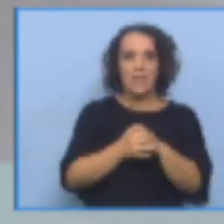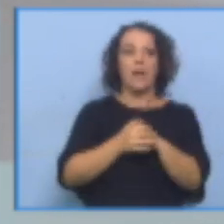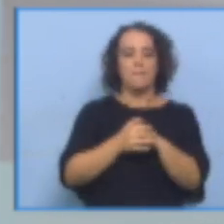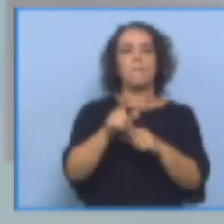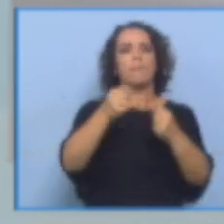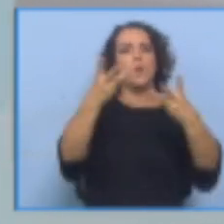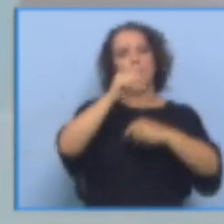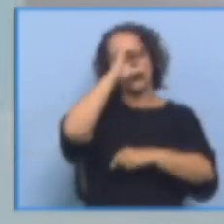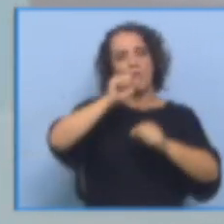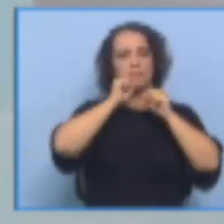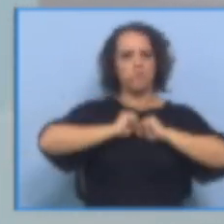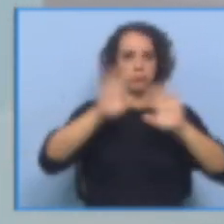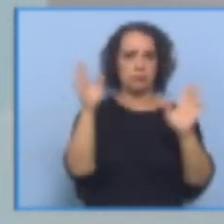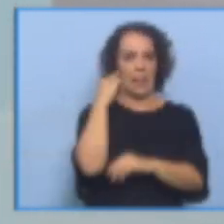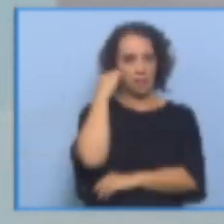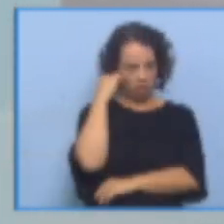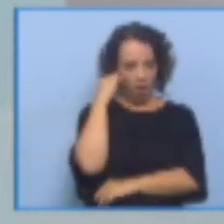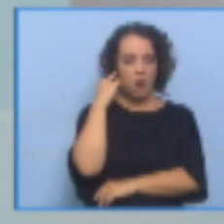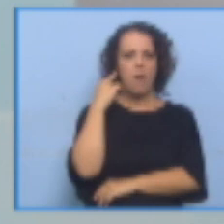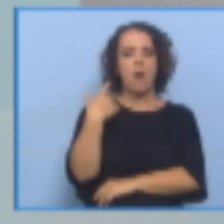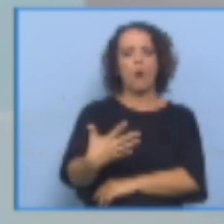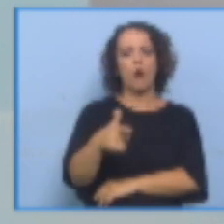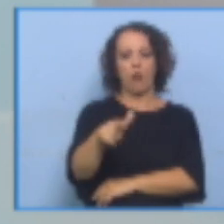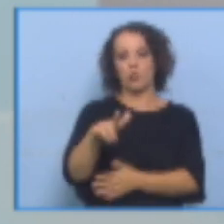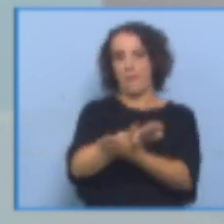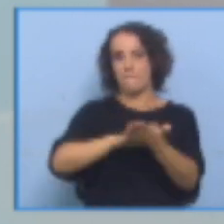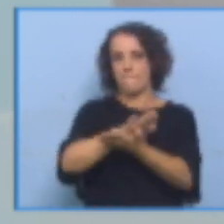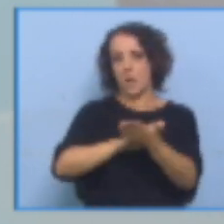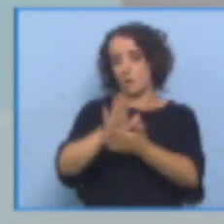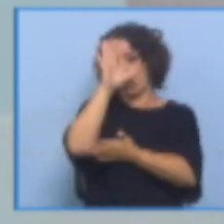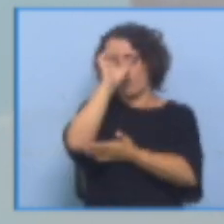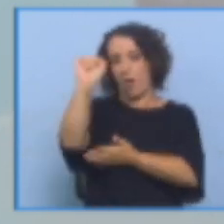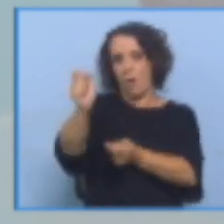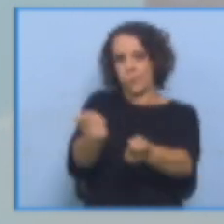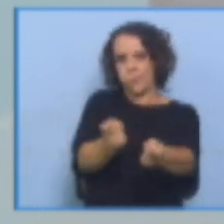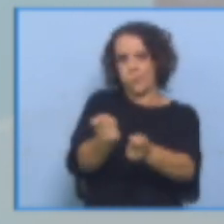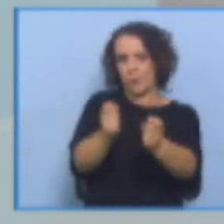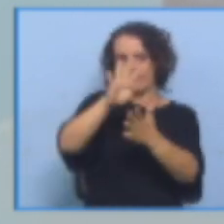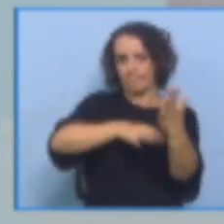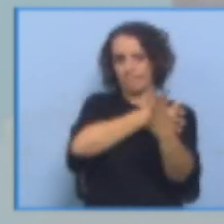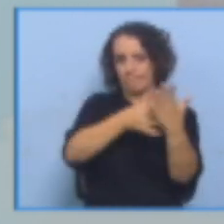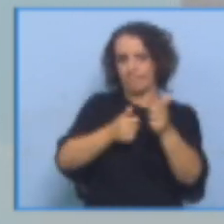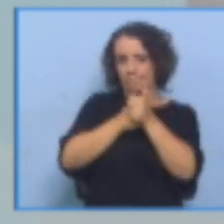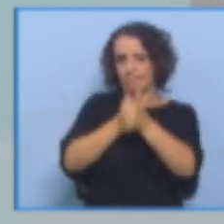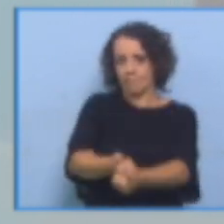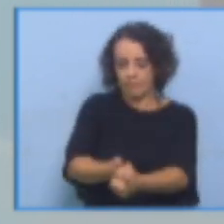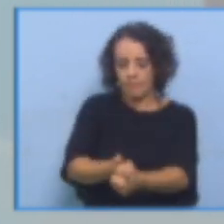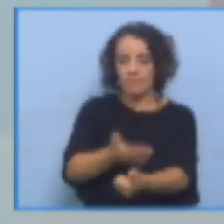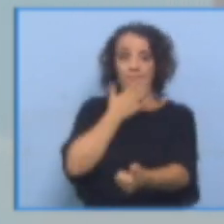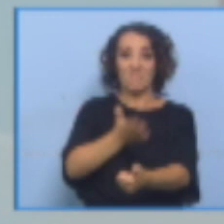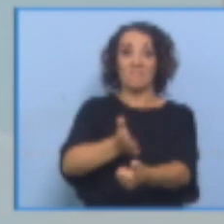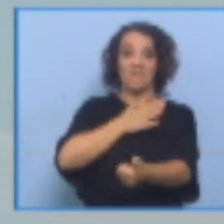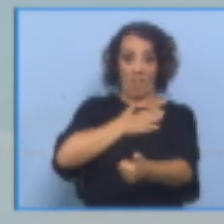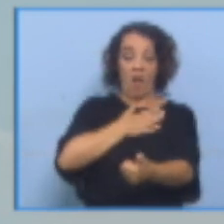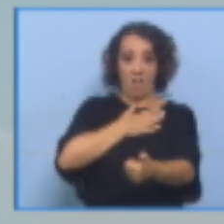divulgado o Orçamento de Estado. Até que ponto é que este instrumento governativo, que toca a cada um de nós,